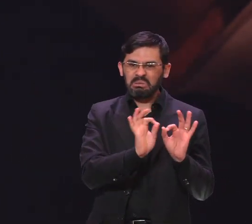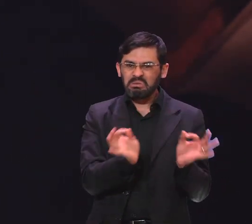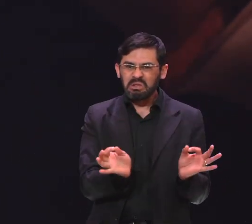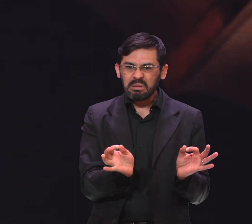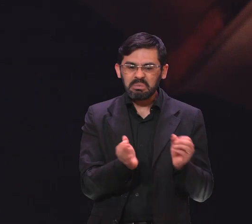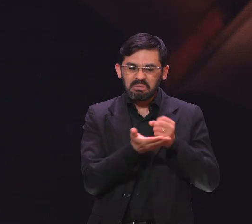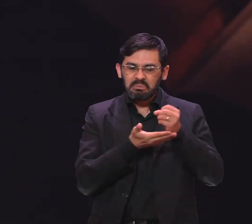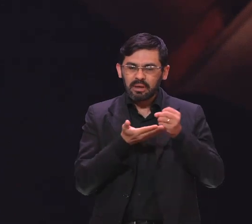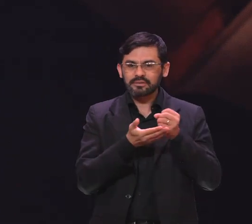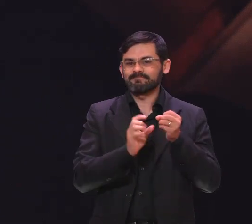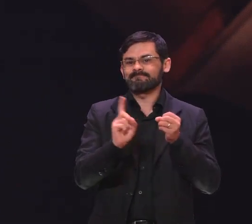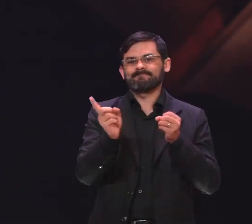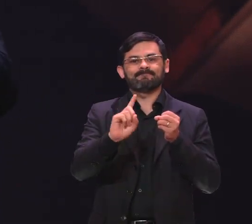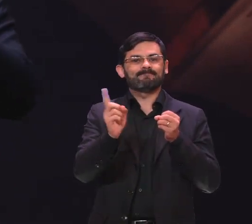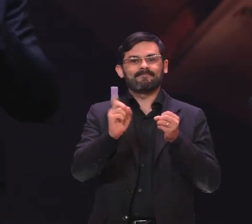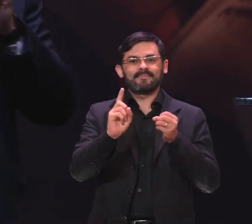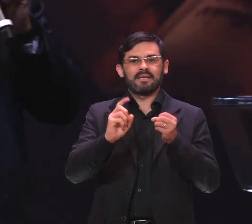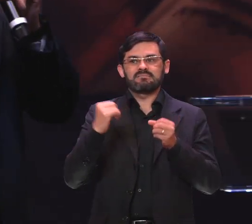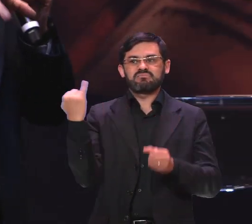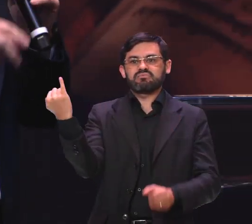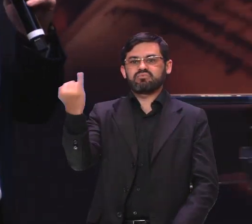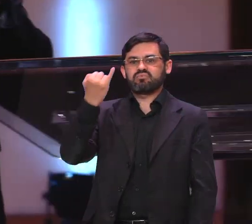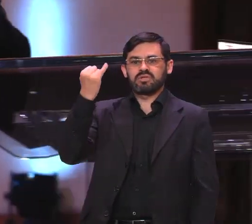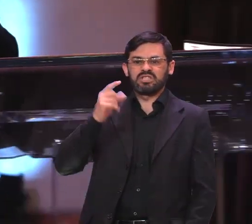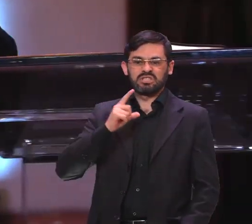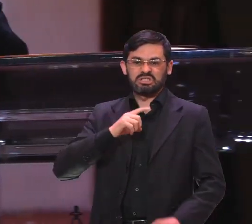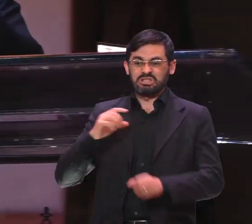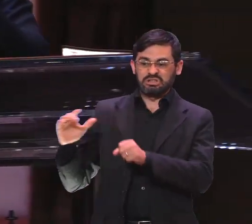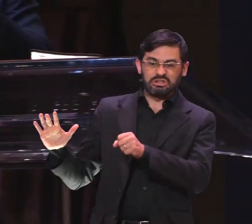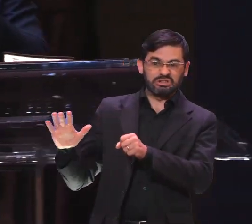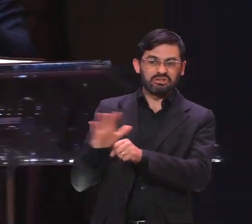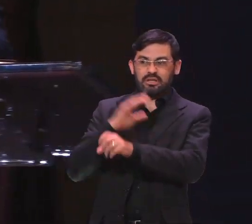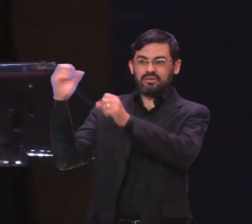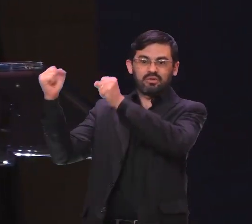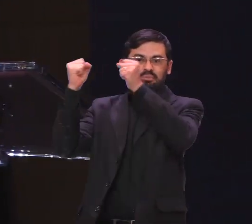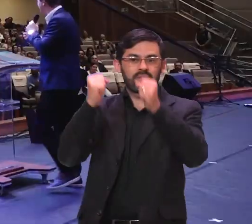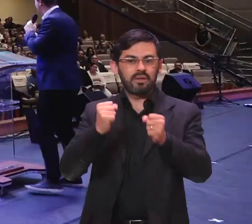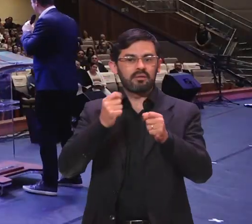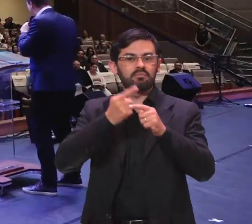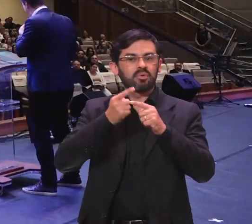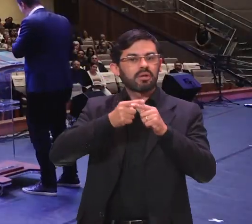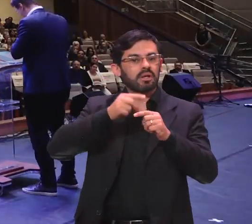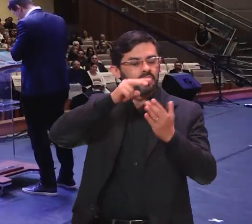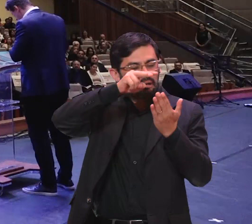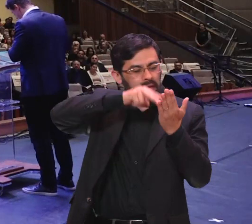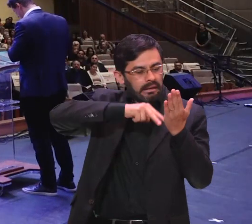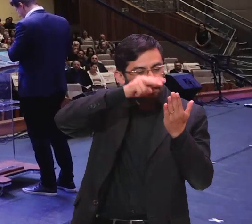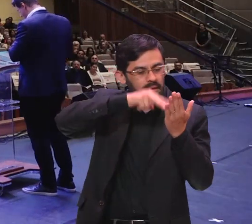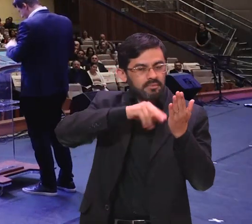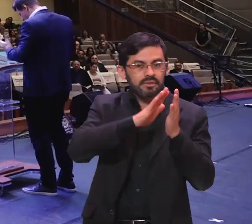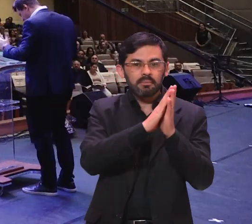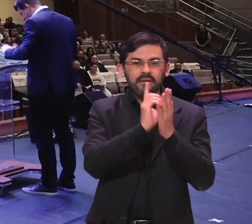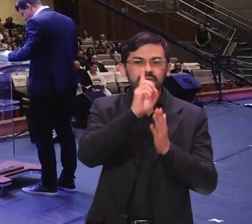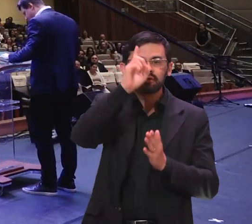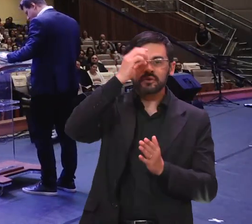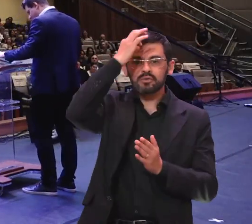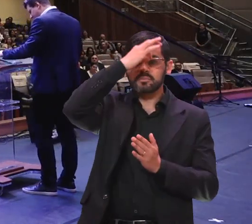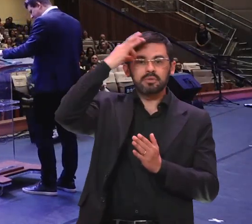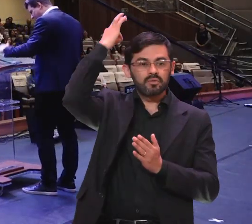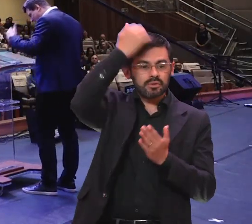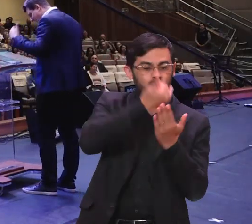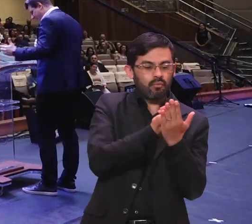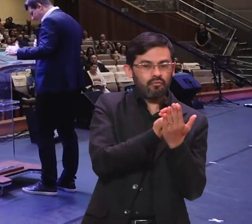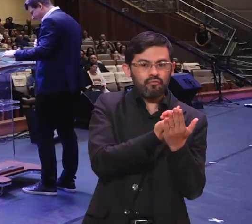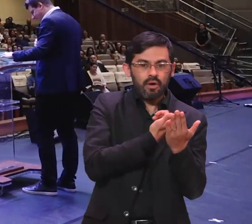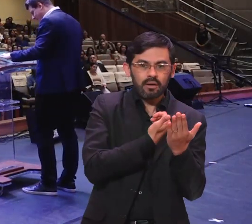de Deus. Enquanto você lê a palavra, o Espírito está trabalhando. É por isso que